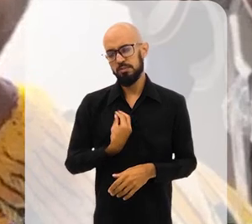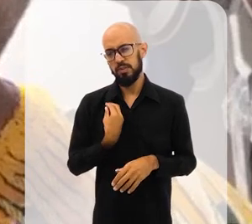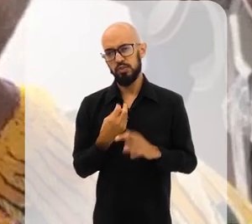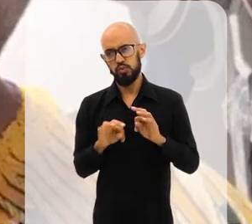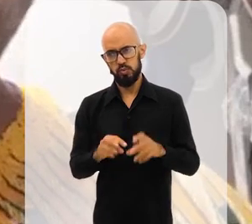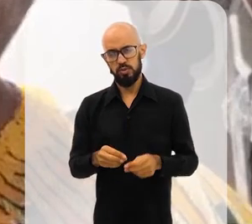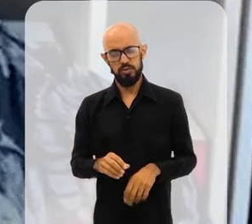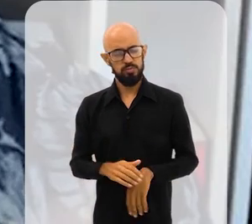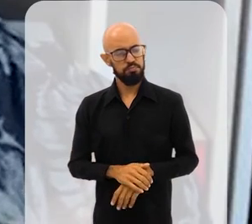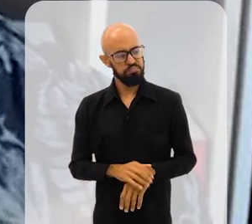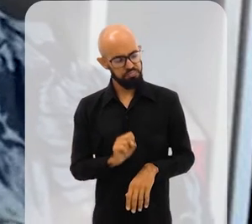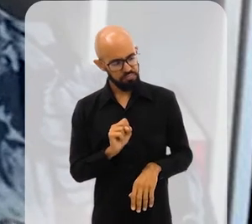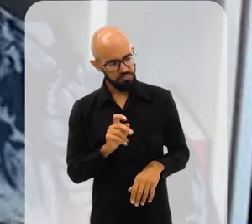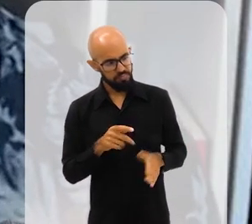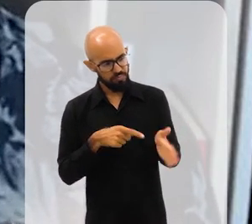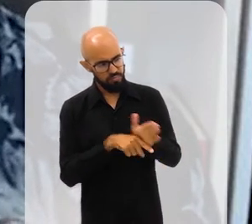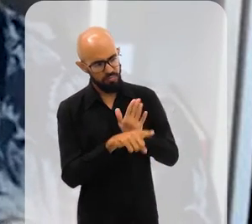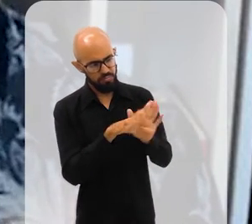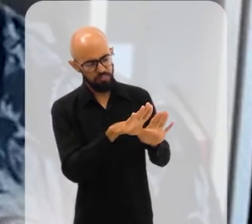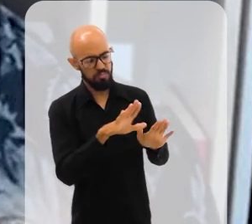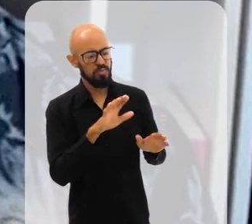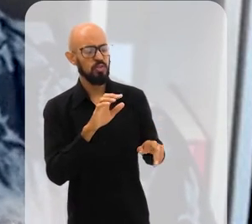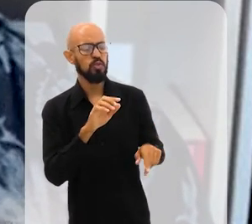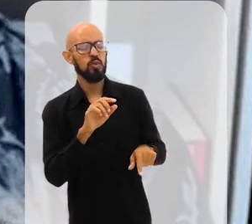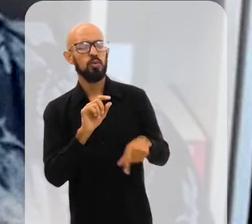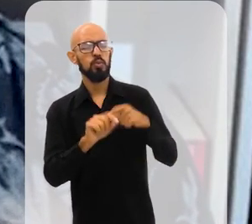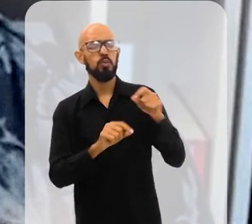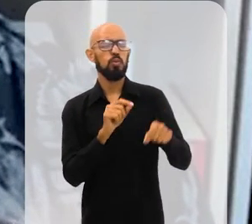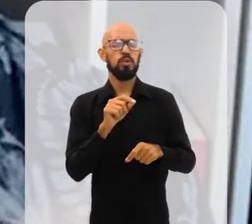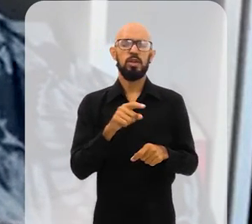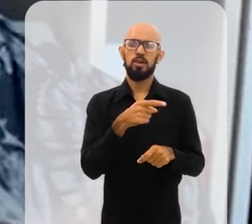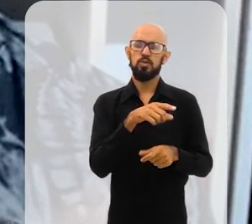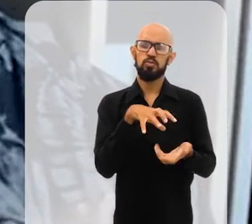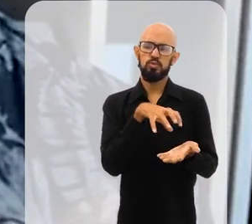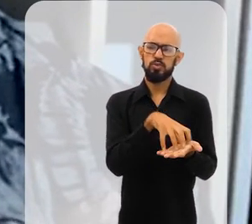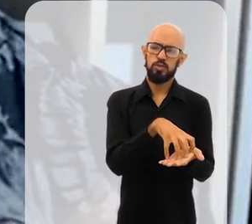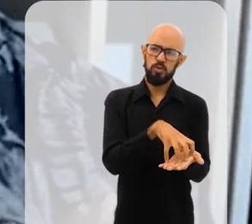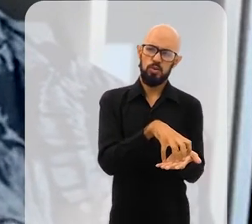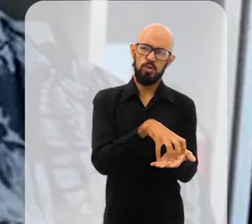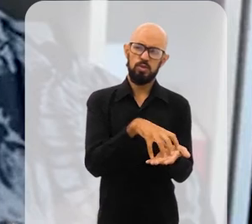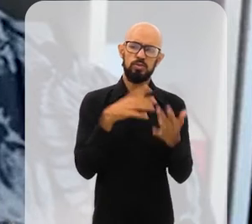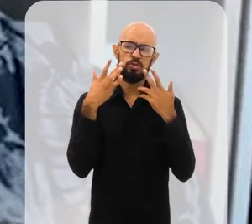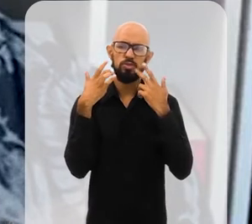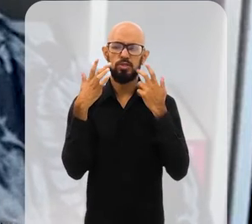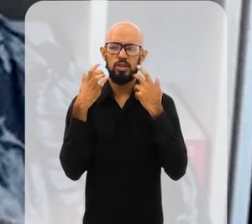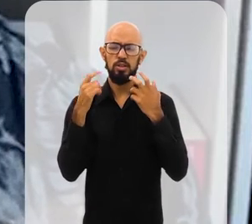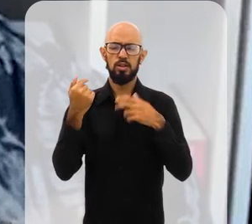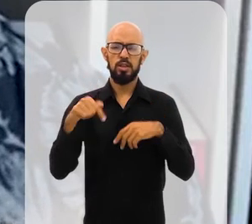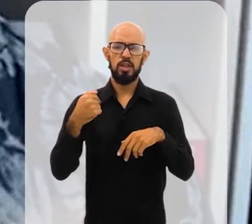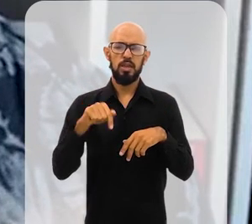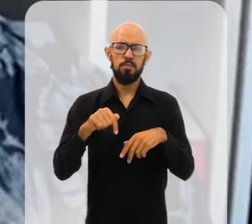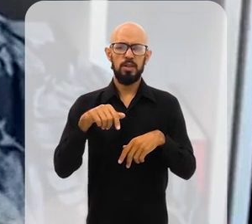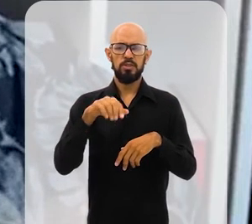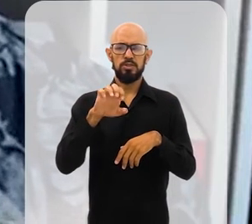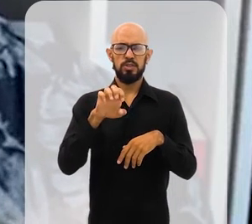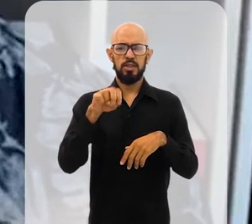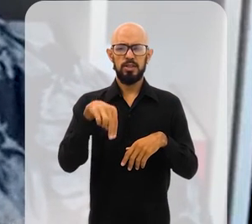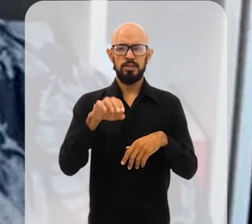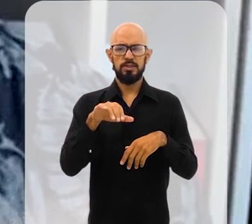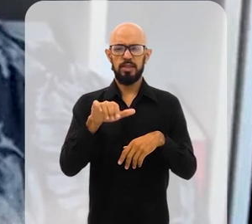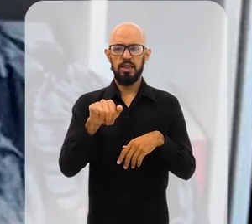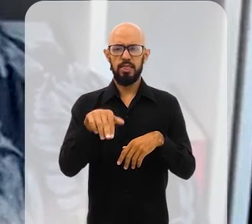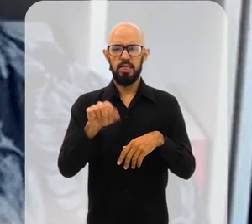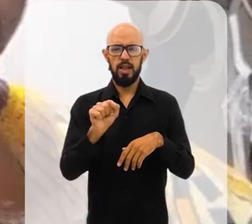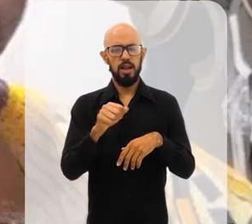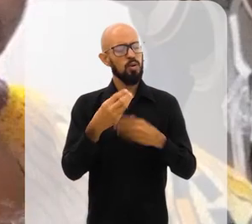Participava de todas. E diga para nós, o Centro Teatral Queimados em Cena, como é que surgiu